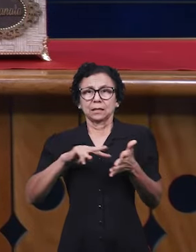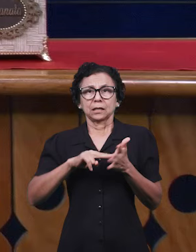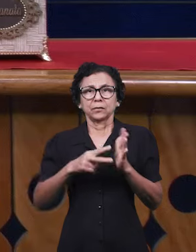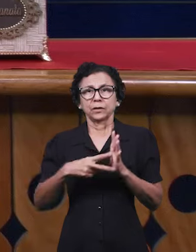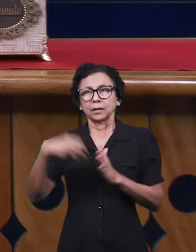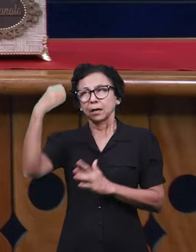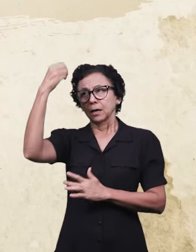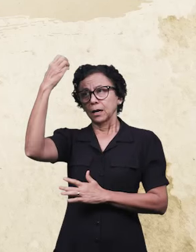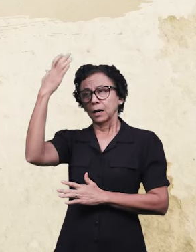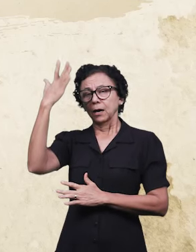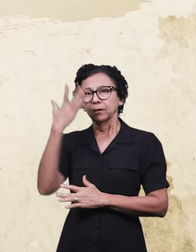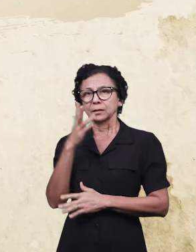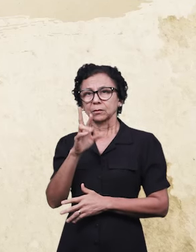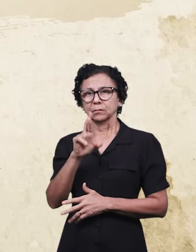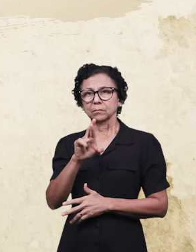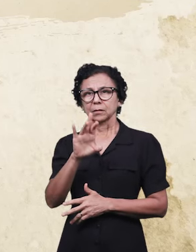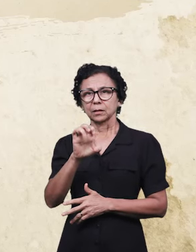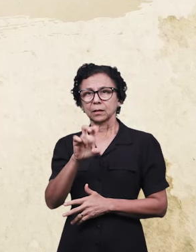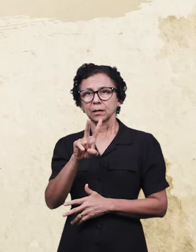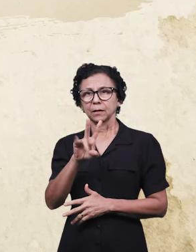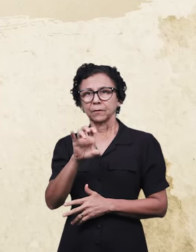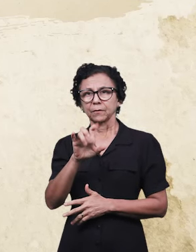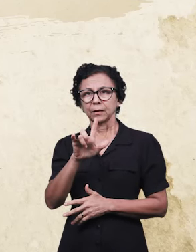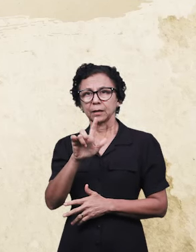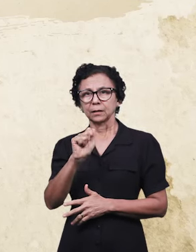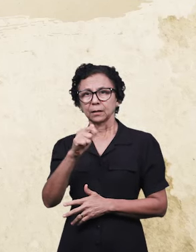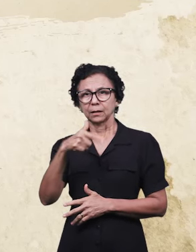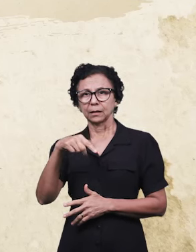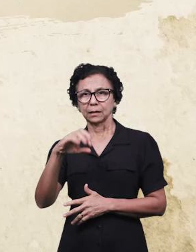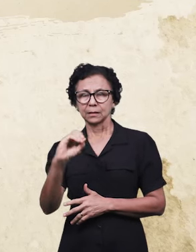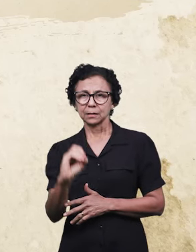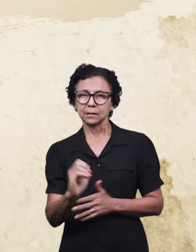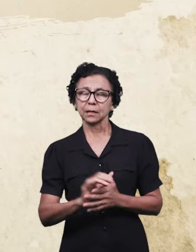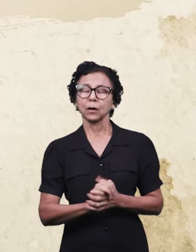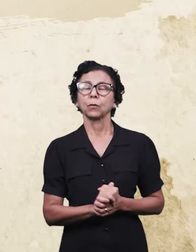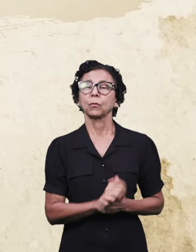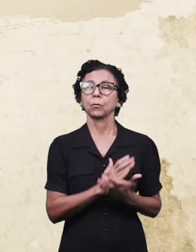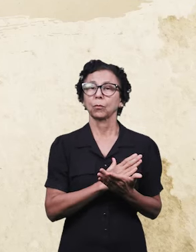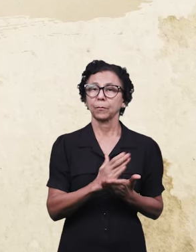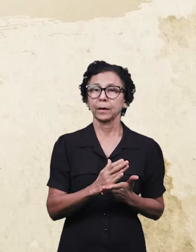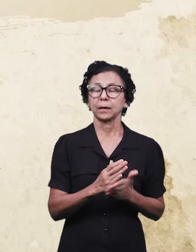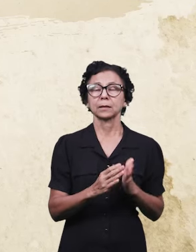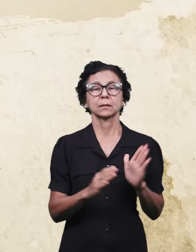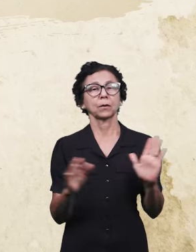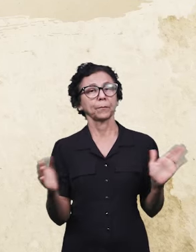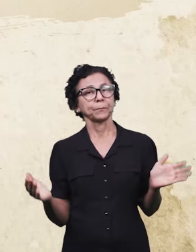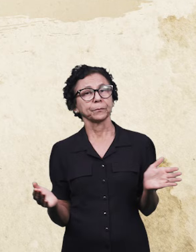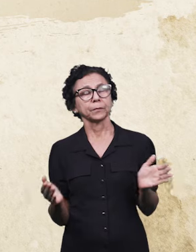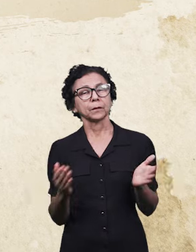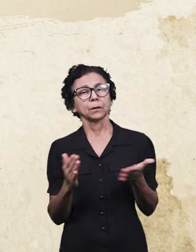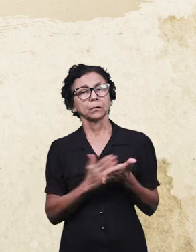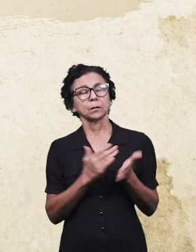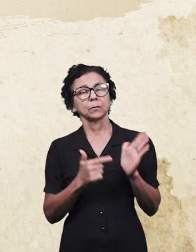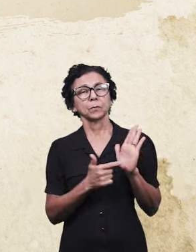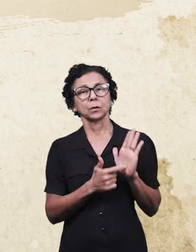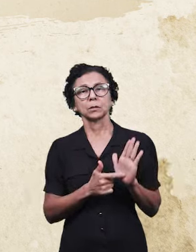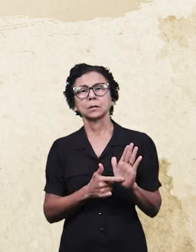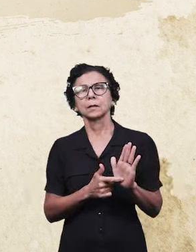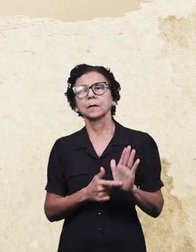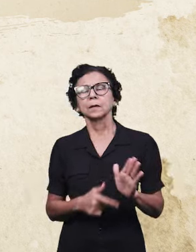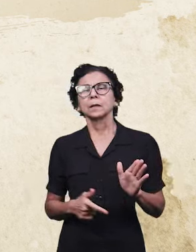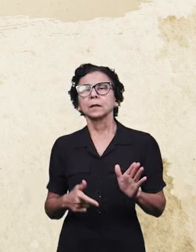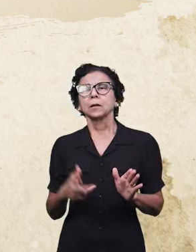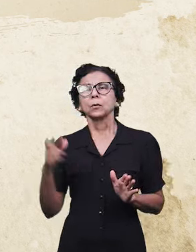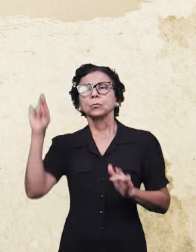dizer revelação. Então, o primeiro versículo diz assim, revelação de Jesus Cristo, a qual